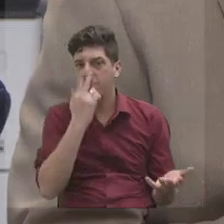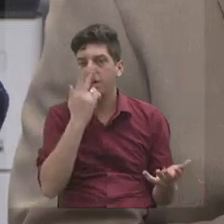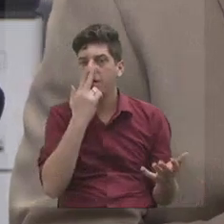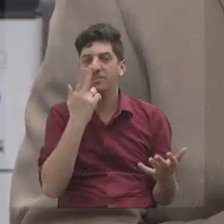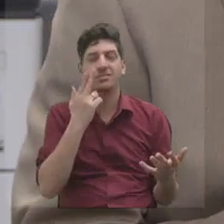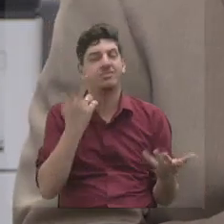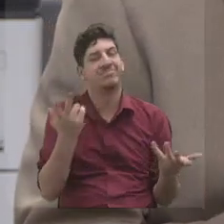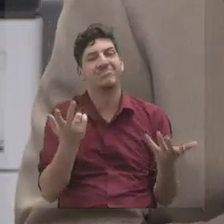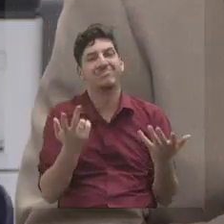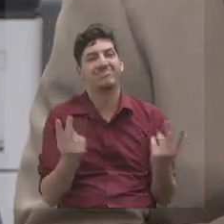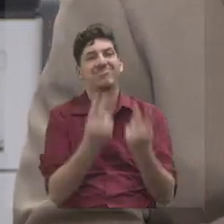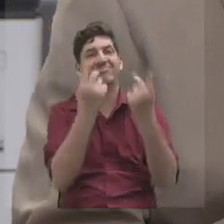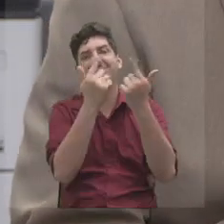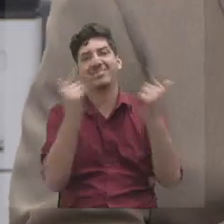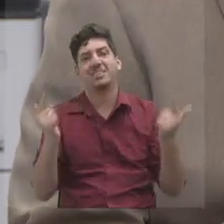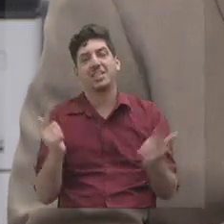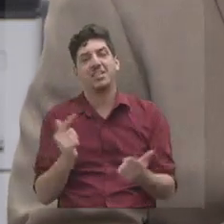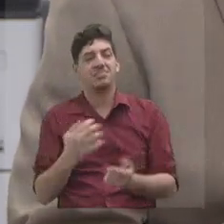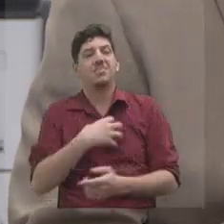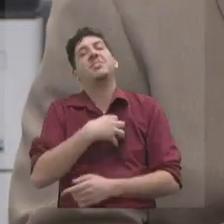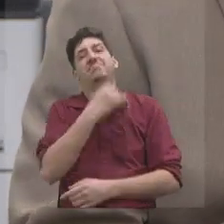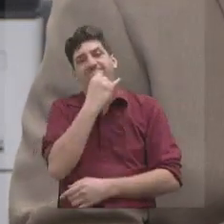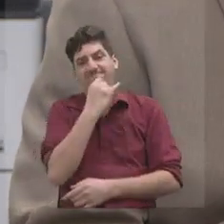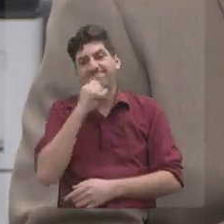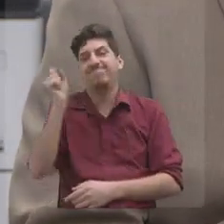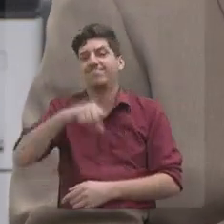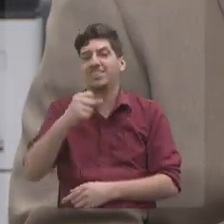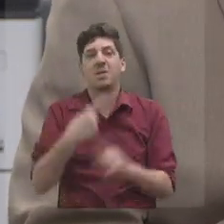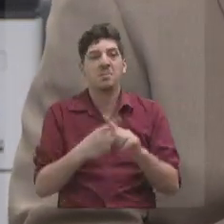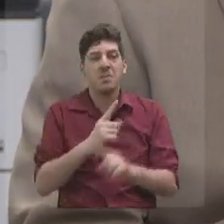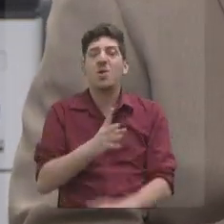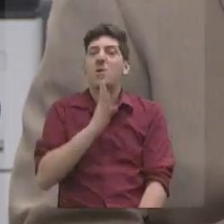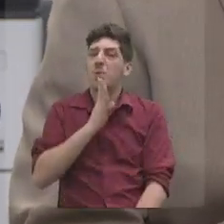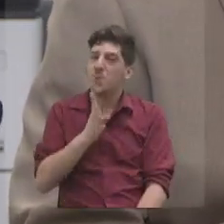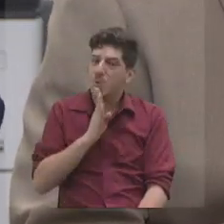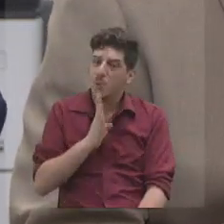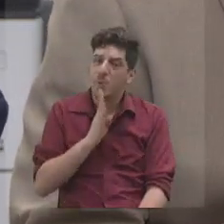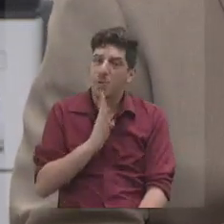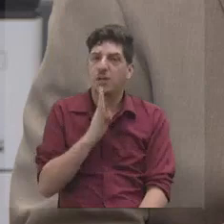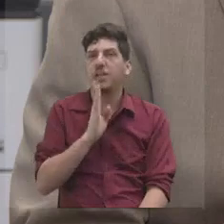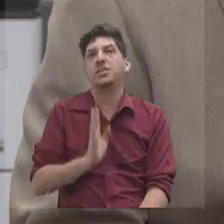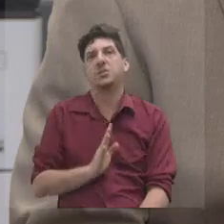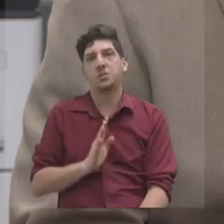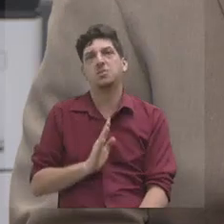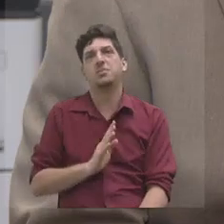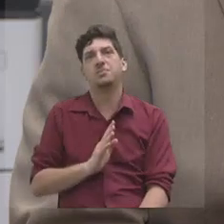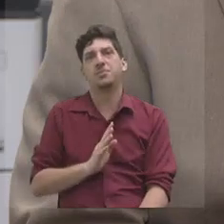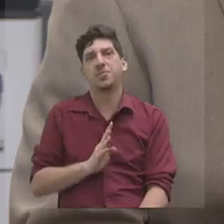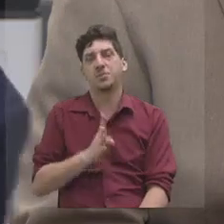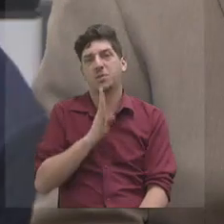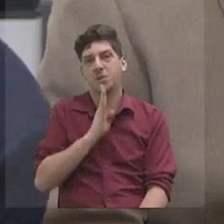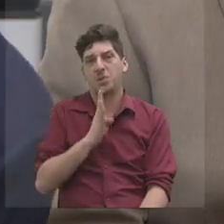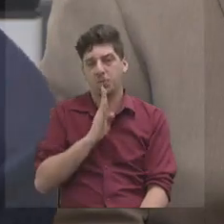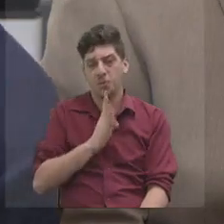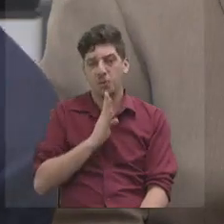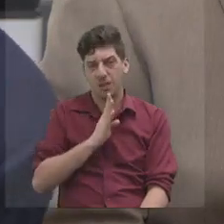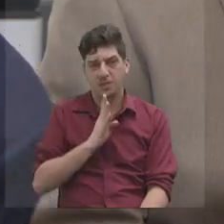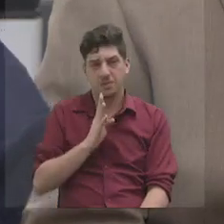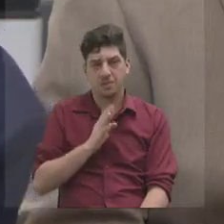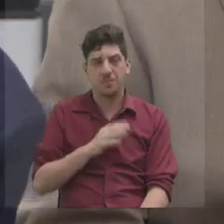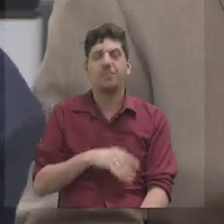eu fico assim chateado porque eu conheço ali a Palma só mais do que eu talvez o deputado talvez não o deputado